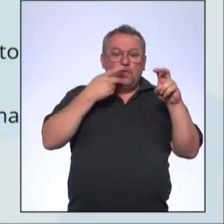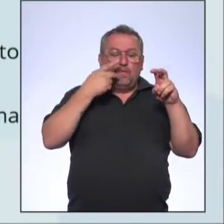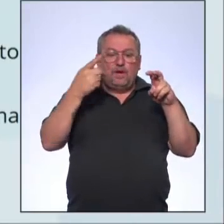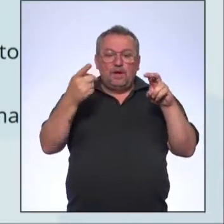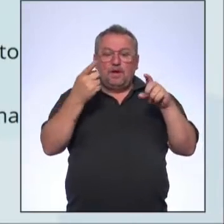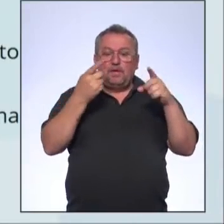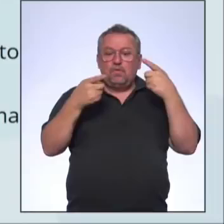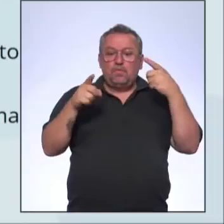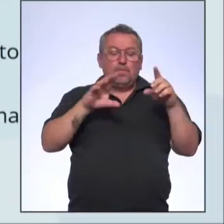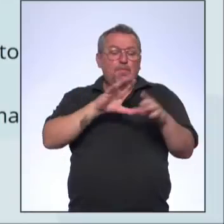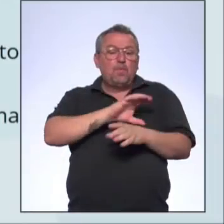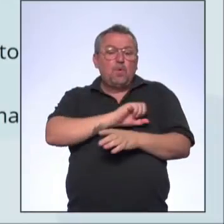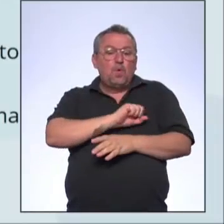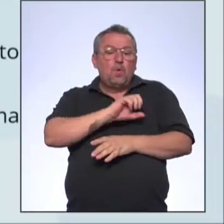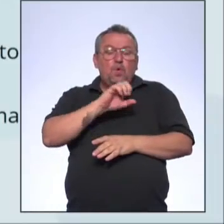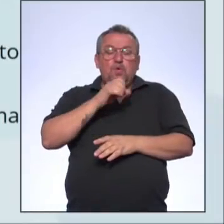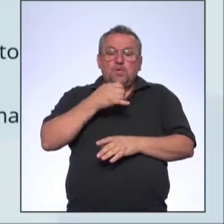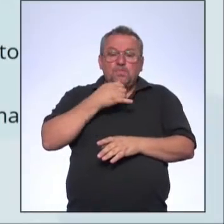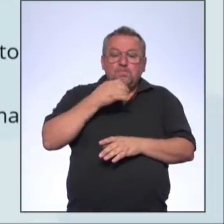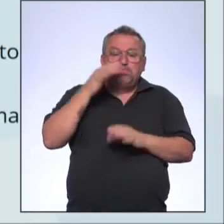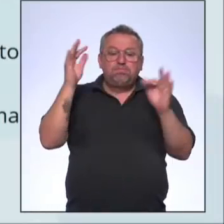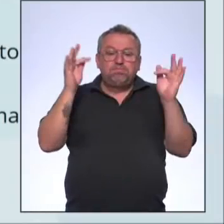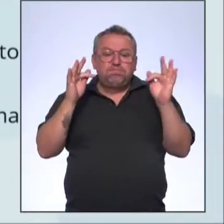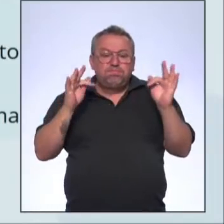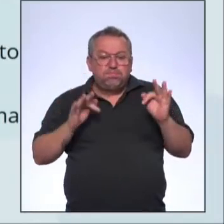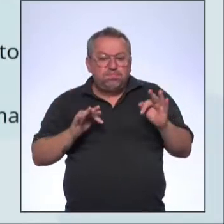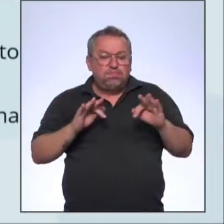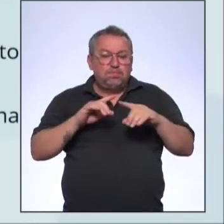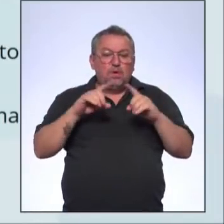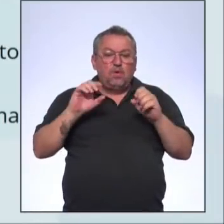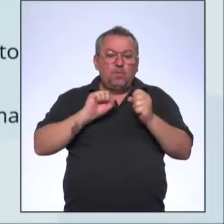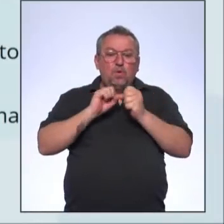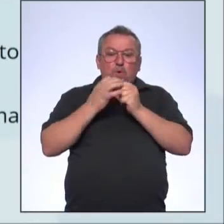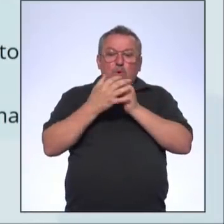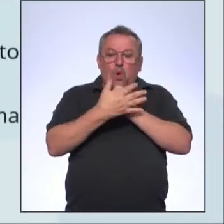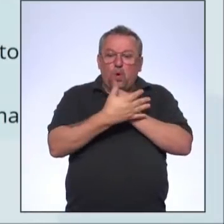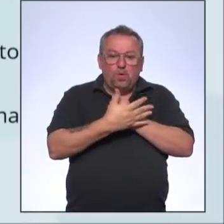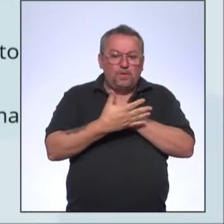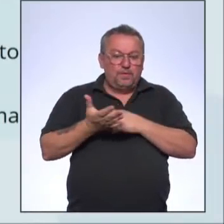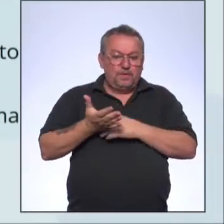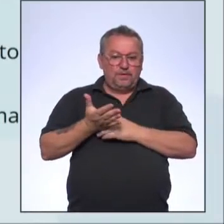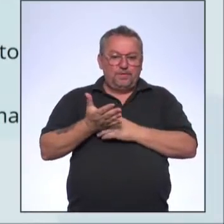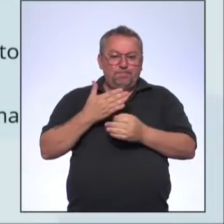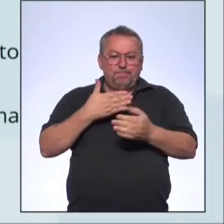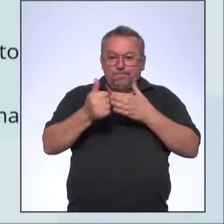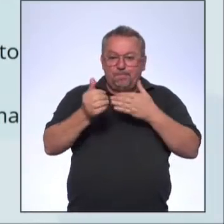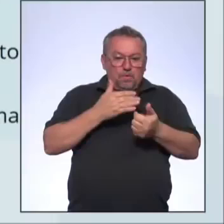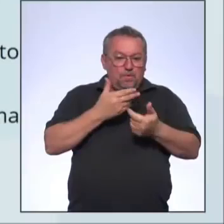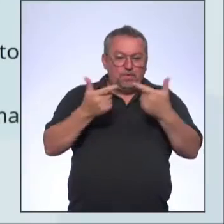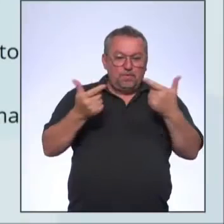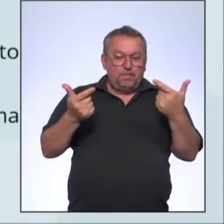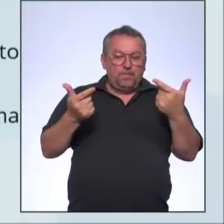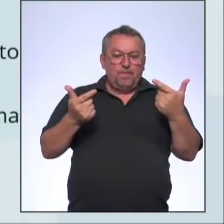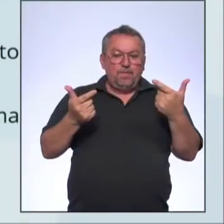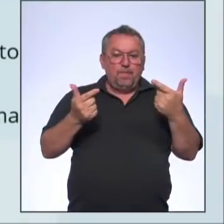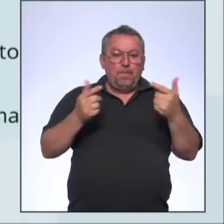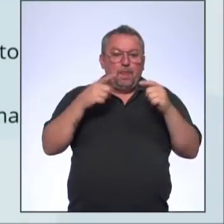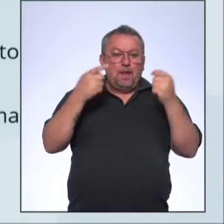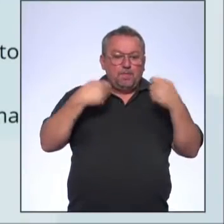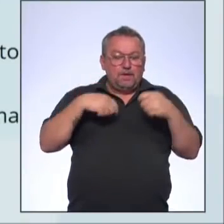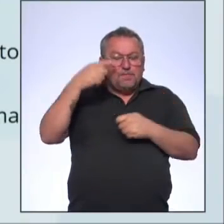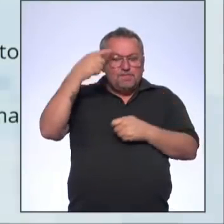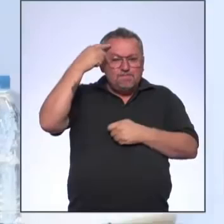sobre amor, sobre tristeza, sobre felicidade, sobre o coronavírus, o que for, sobre algum objeto.